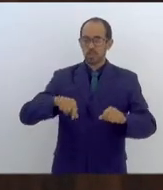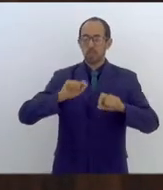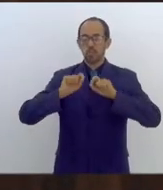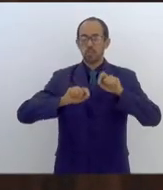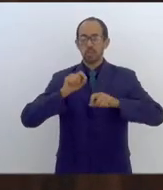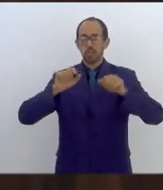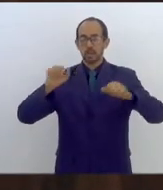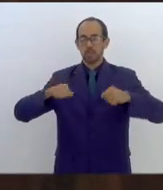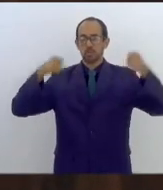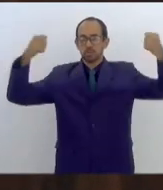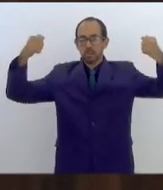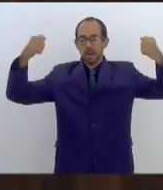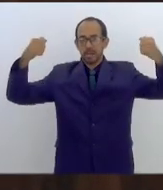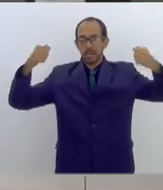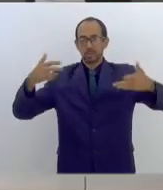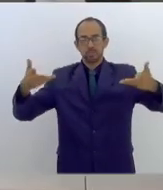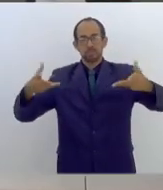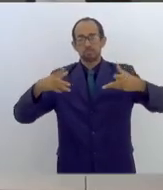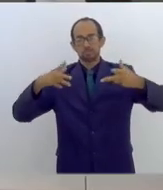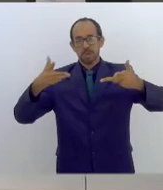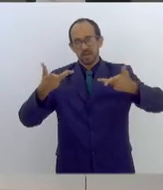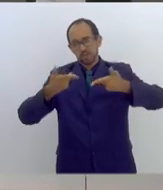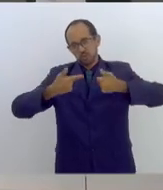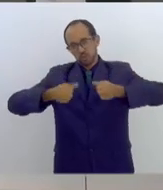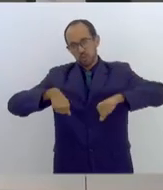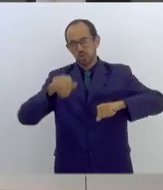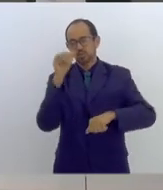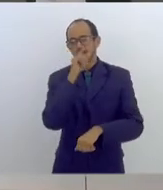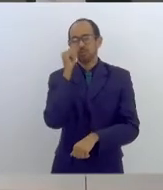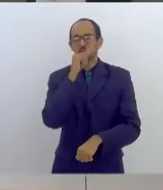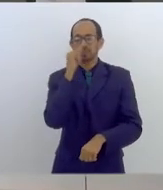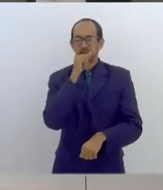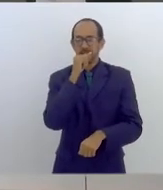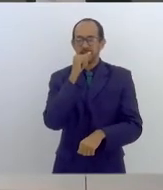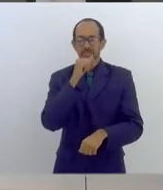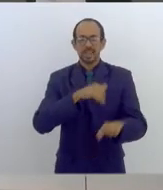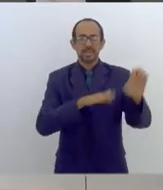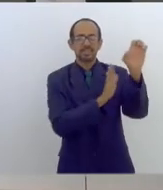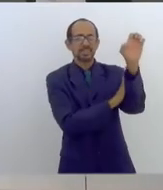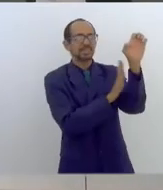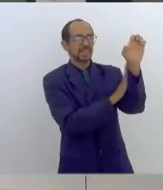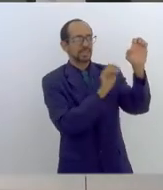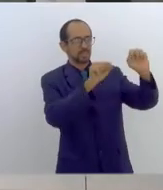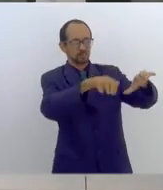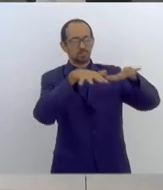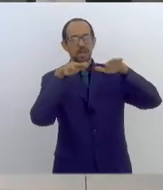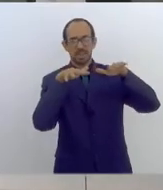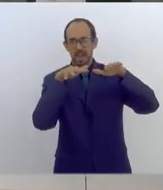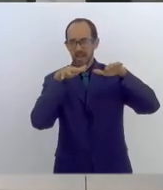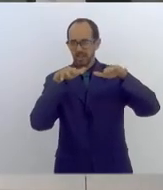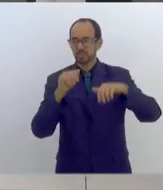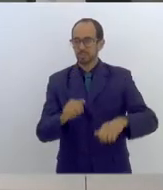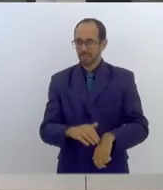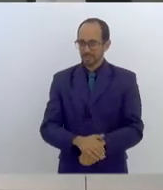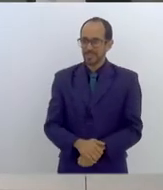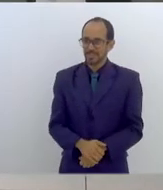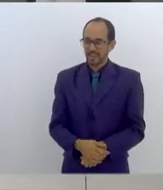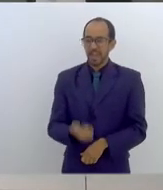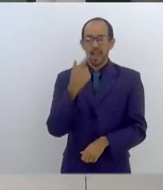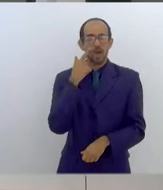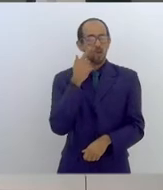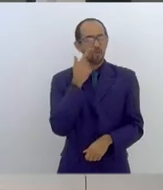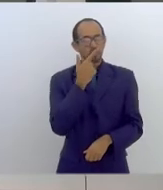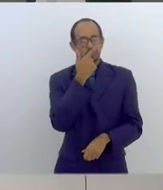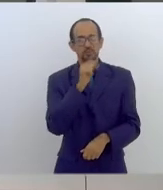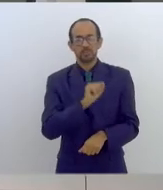ali do Glorioso Fluminense Futebol Clube aqui a esquerda do nosso plenário né então Eh já vi lá os